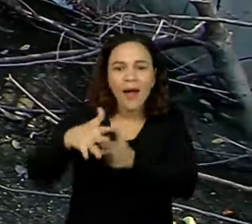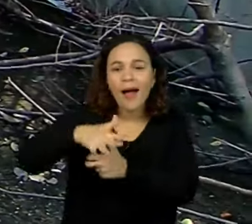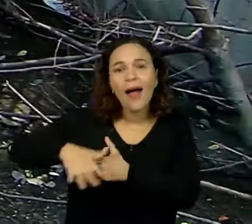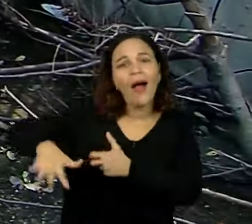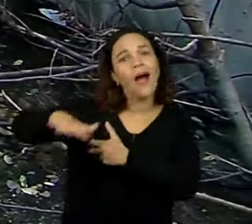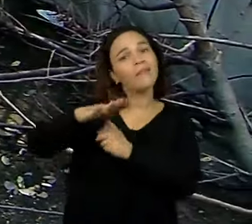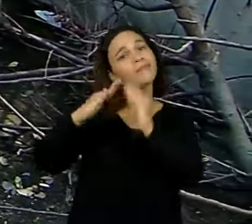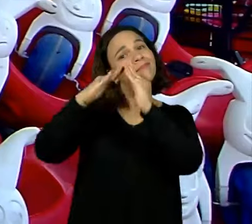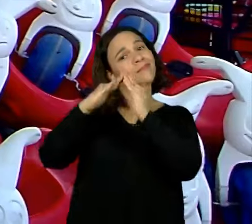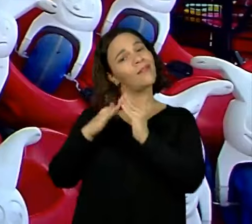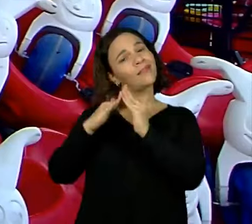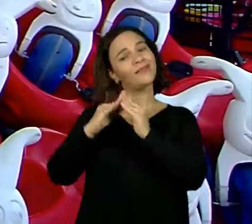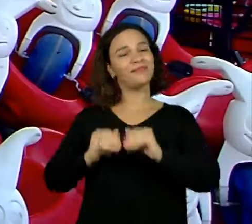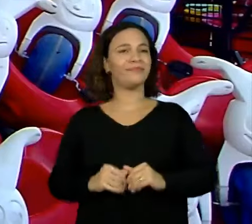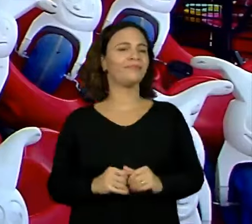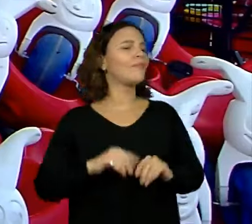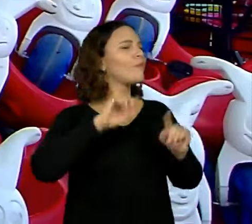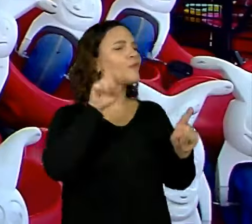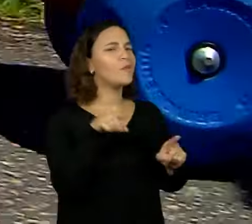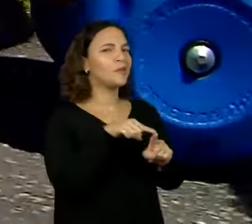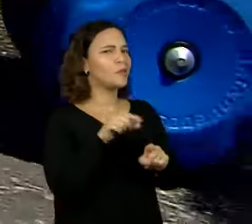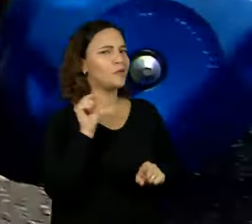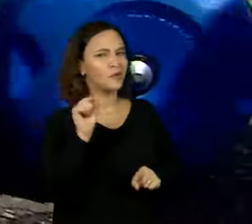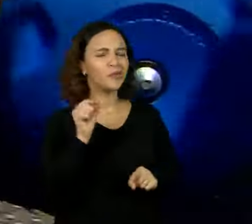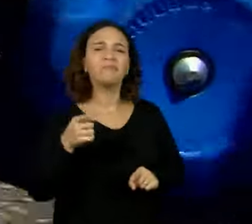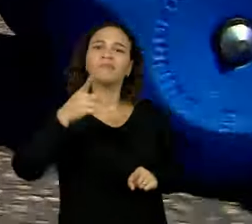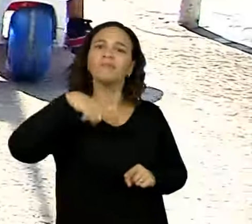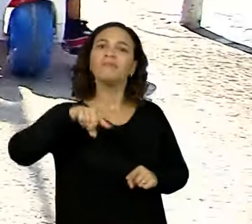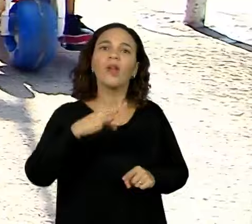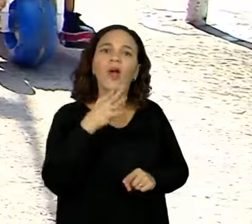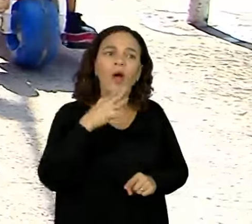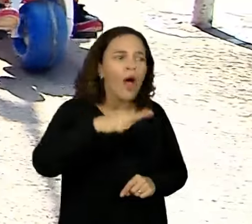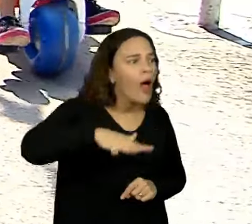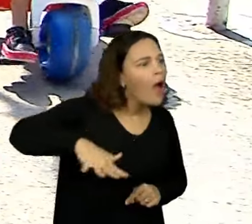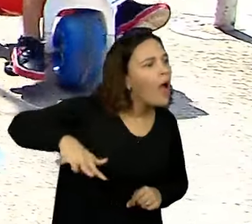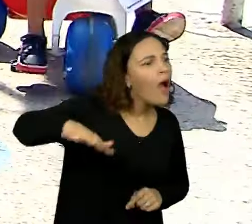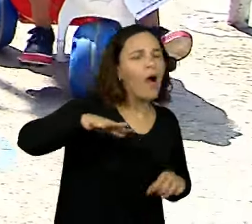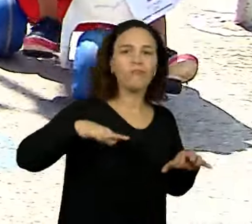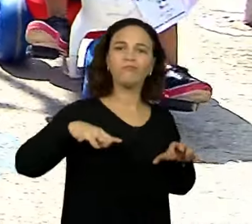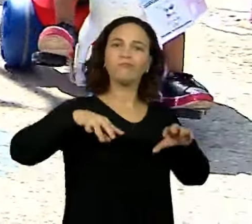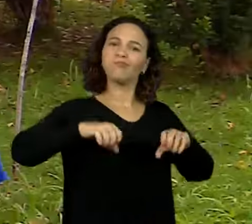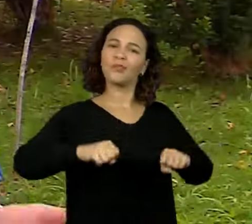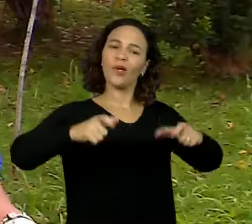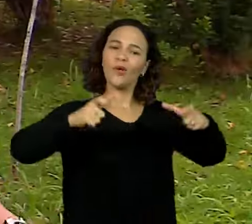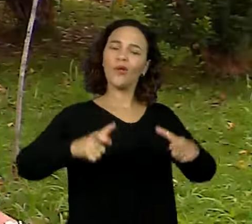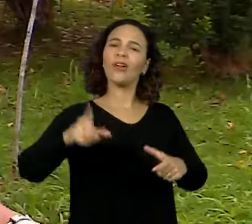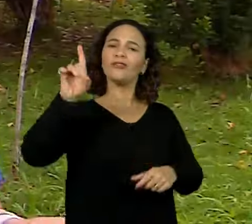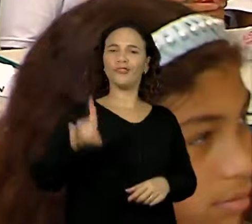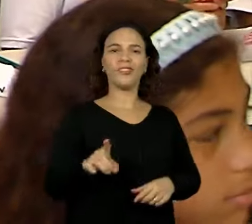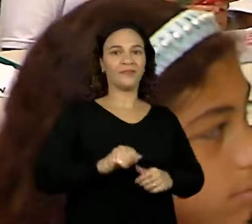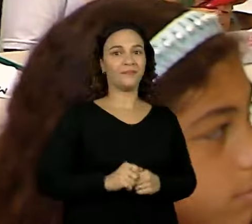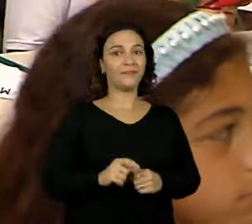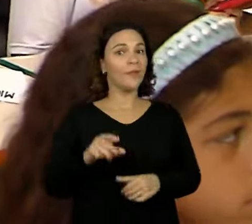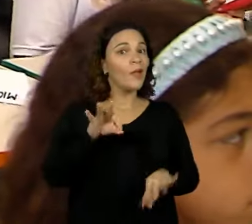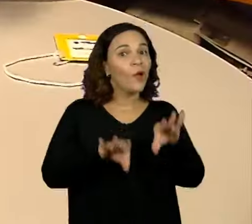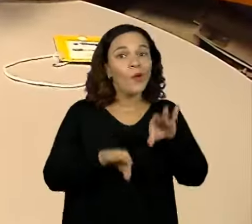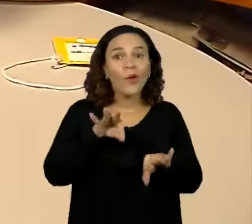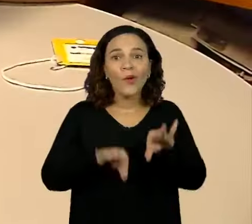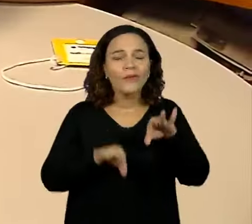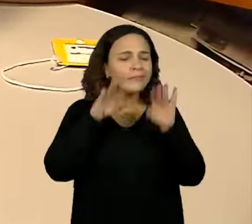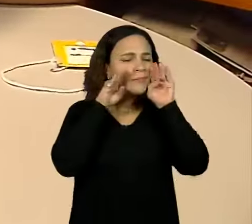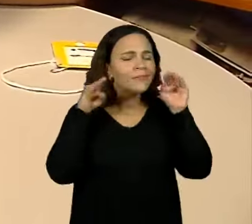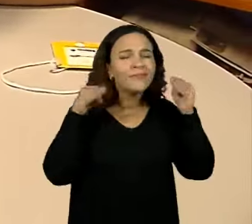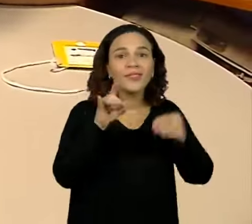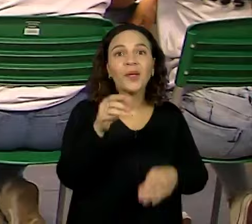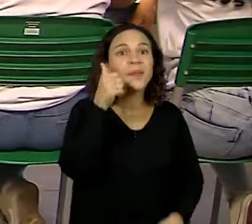que vivem. Então, a ideia é que eles possam ocupar os espaços, que o território que é um lugar de direito deles. Uma oficina dedicada somente para